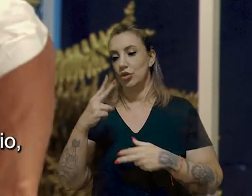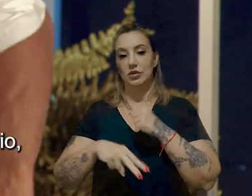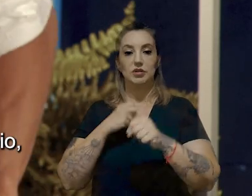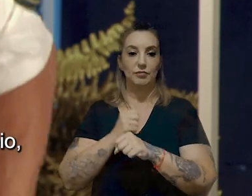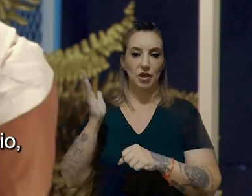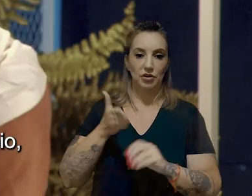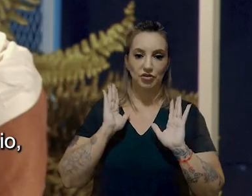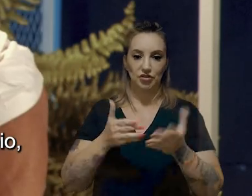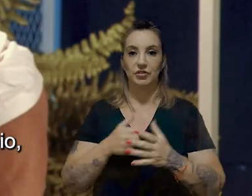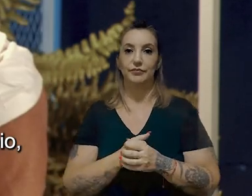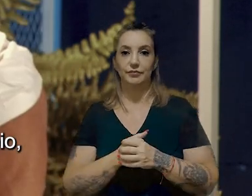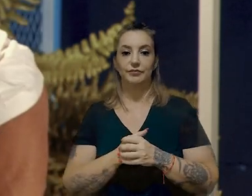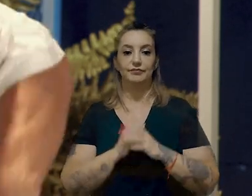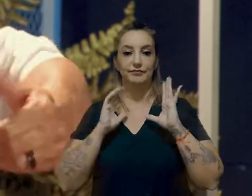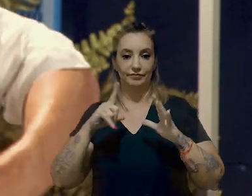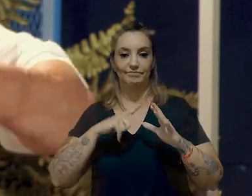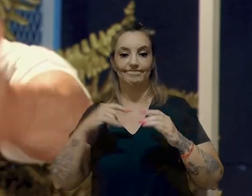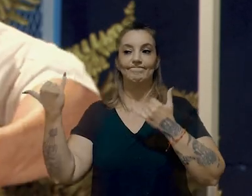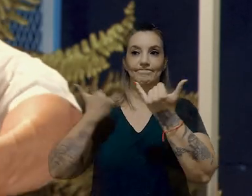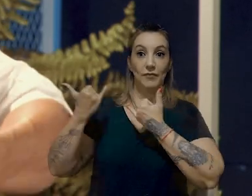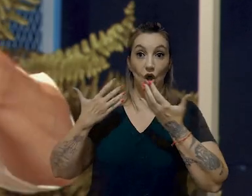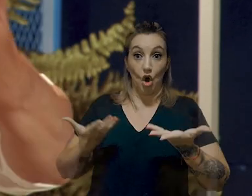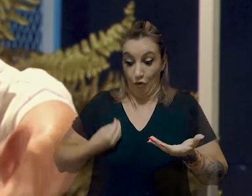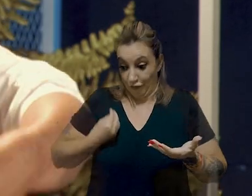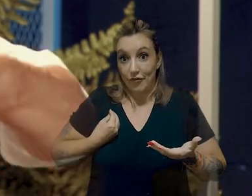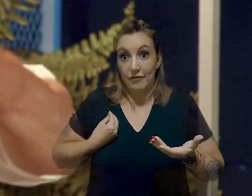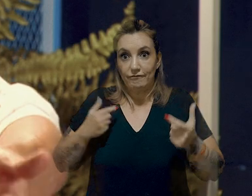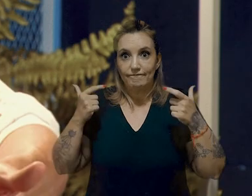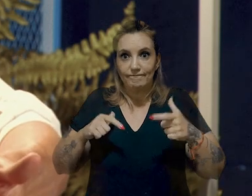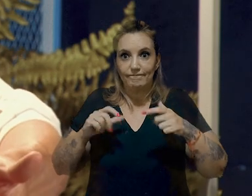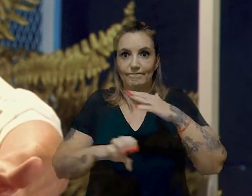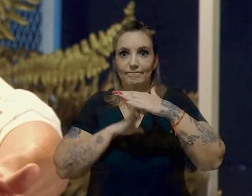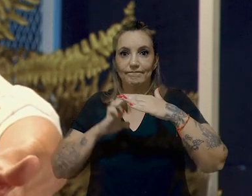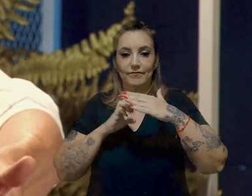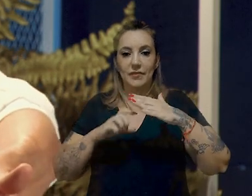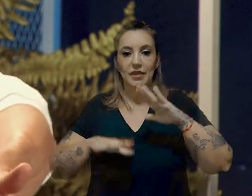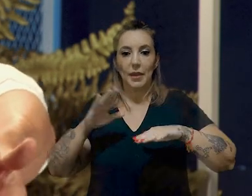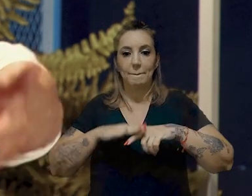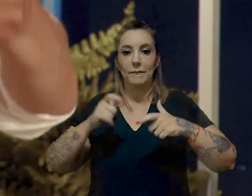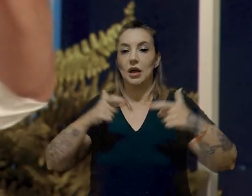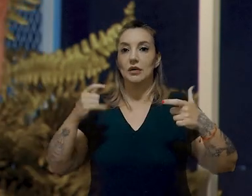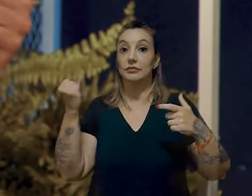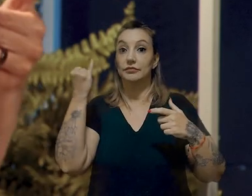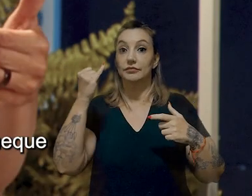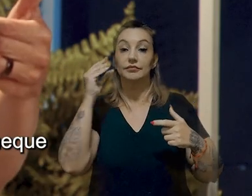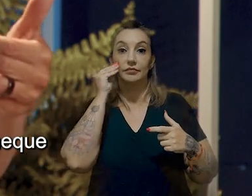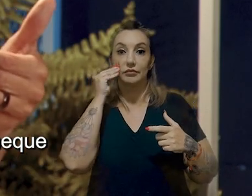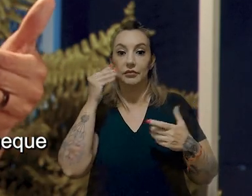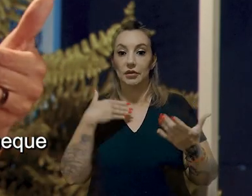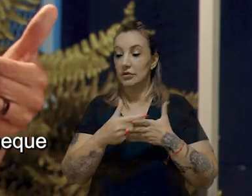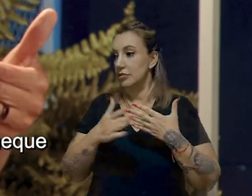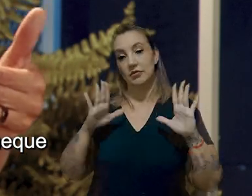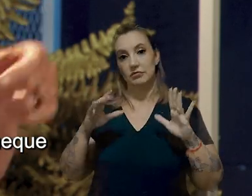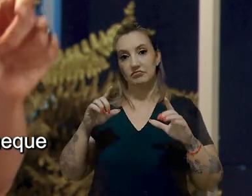anos e meio pouco menos 2 anos e meio né já já ouvia E hoje vejo e vivo ela talvez seja um dos maiores bens que a gente tem então isso